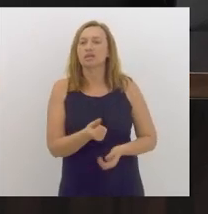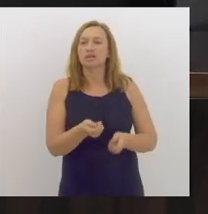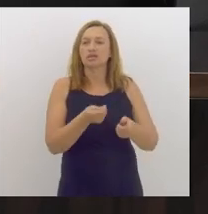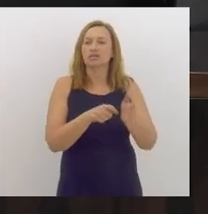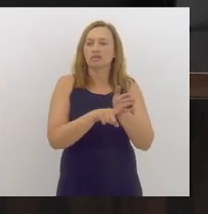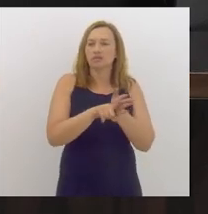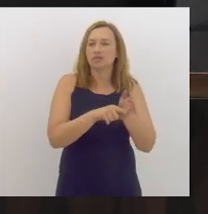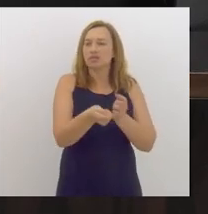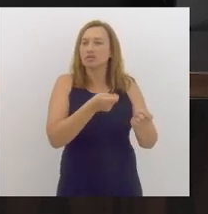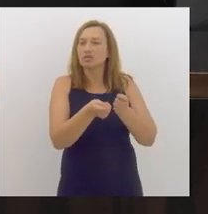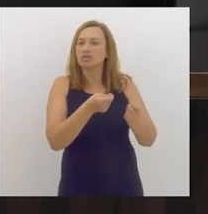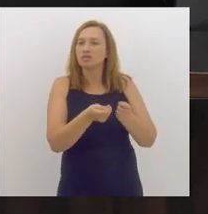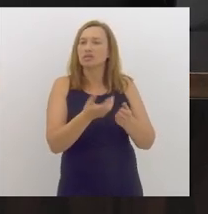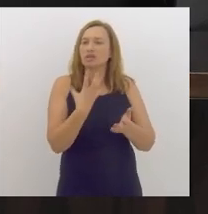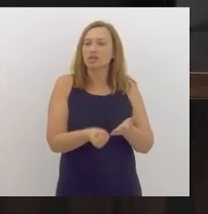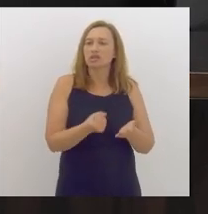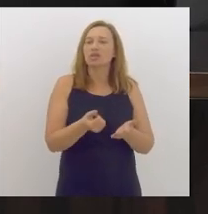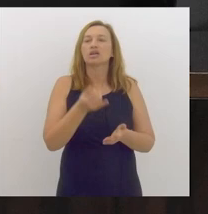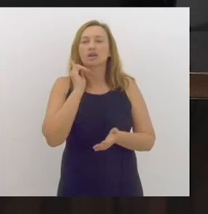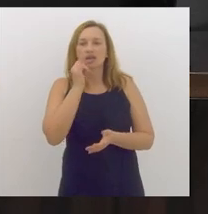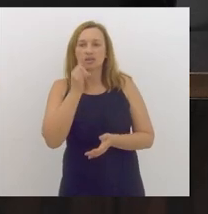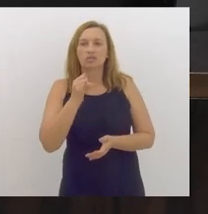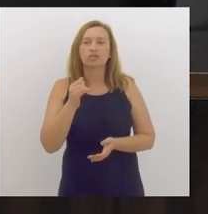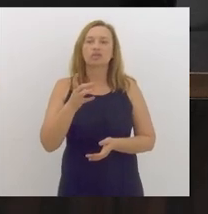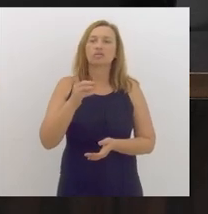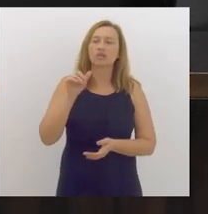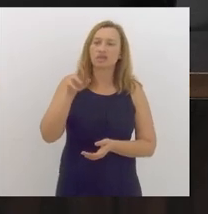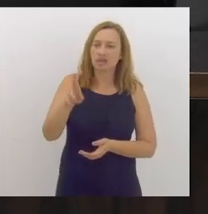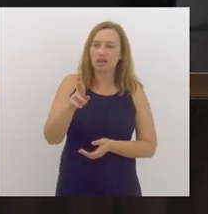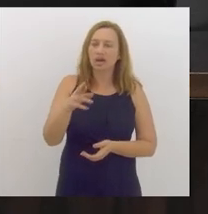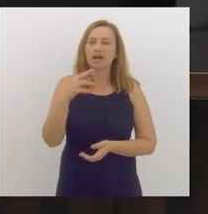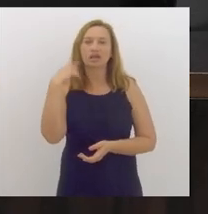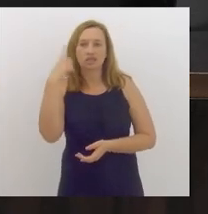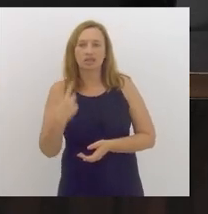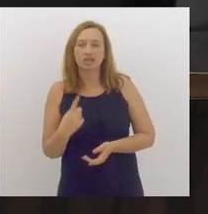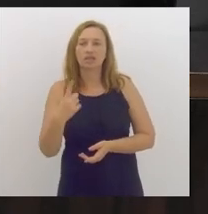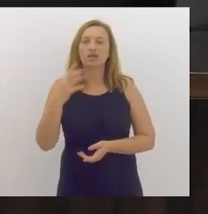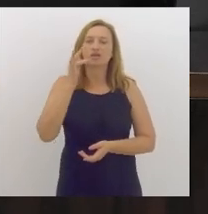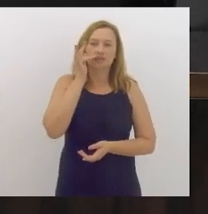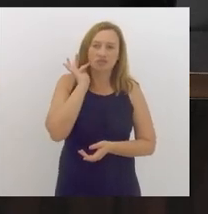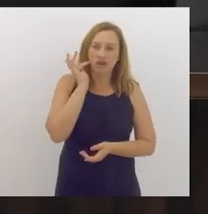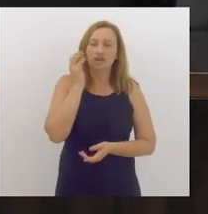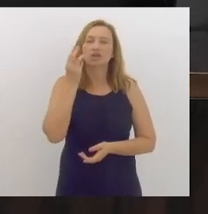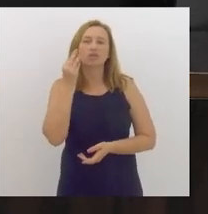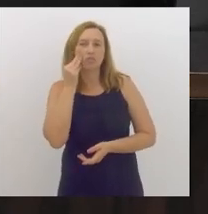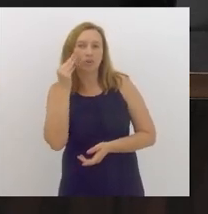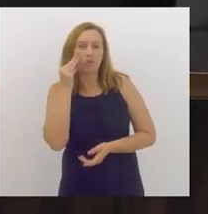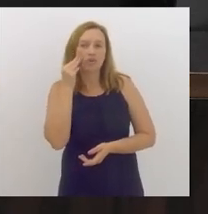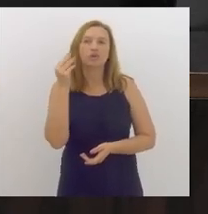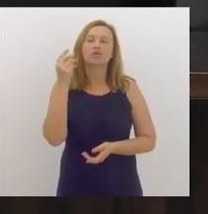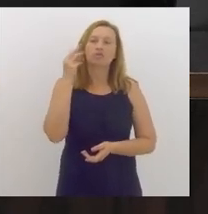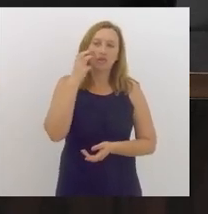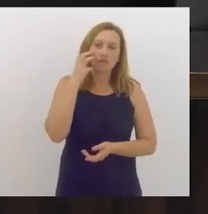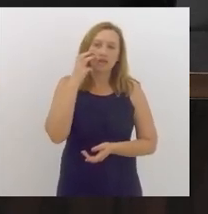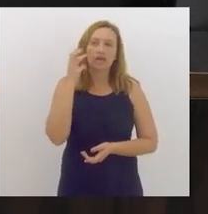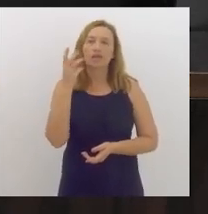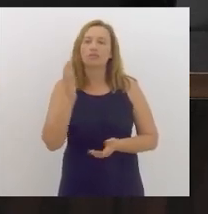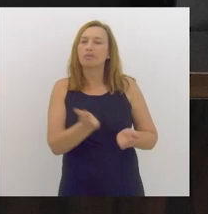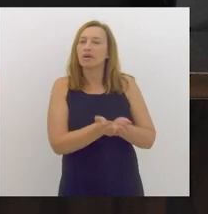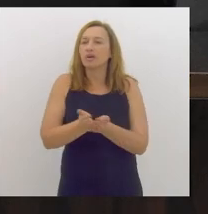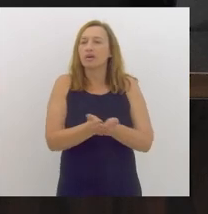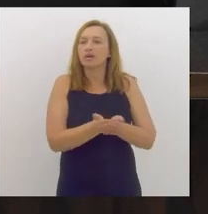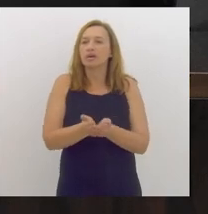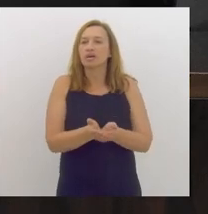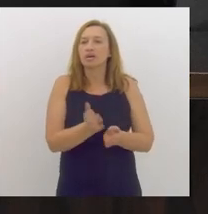favorável. Relatores, deputado Rodrigo Bacelar, Wellington José, Dani Monteiro, Flávio Serafini, Mônica Francisco, Valdeir Carneiro, Bebeto